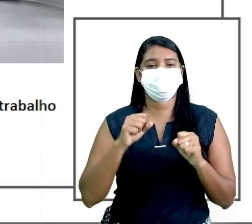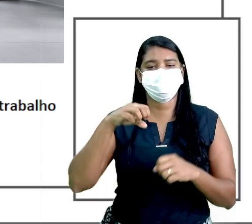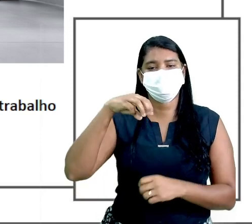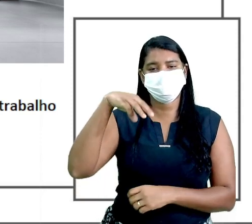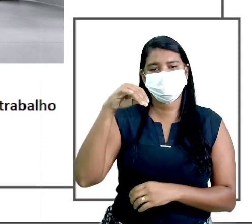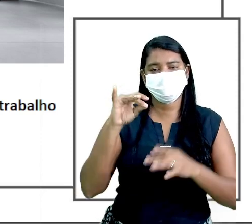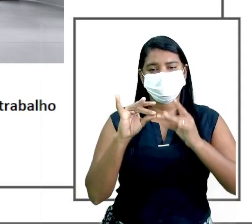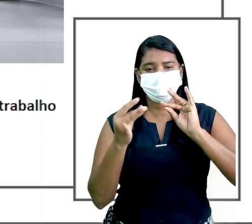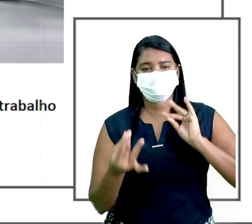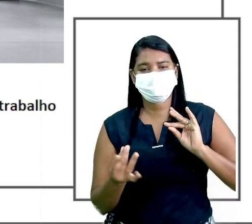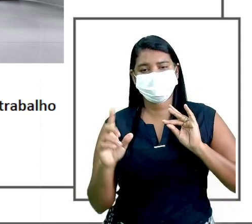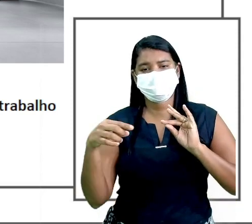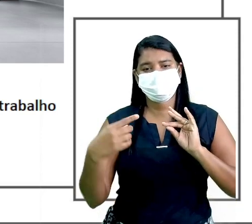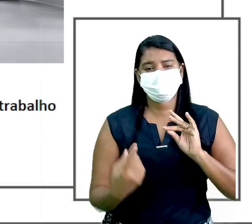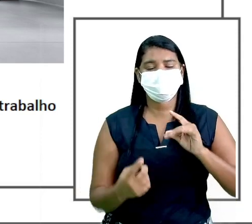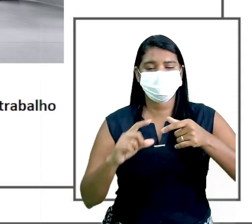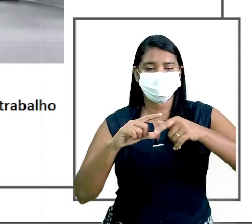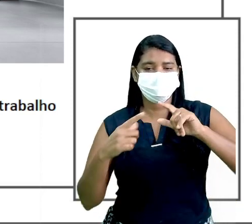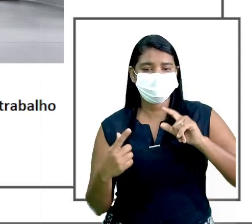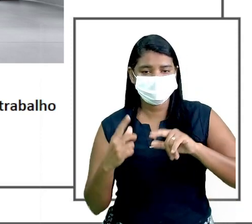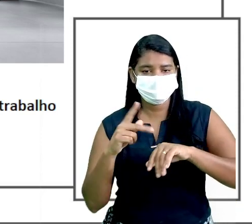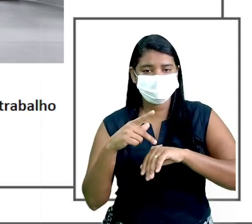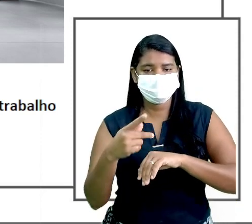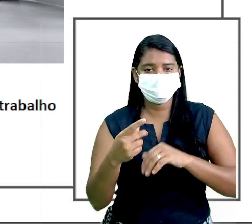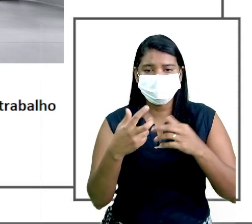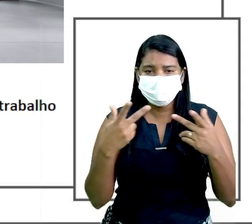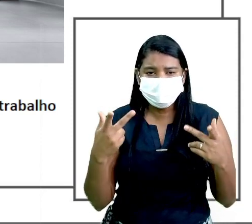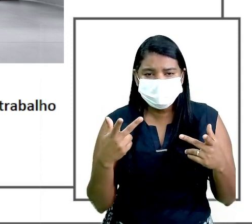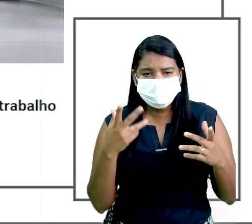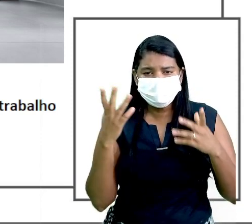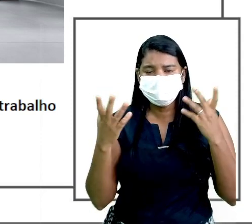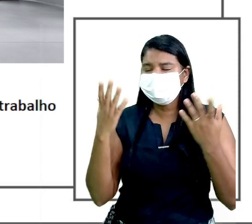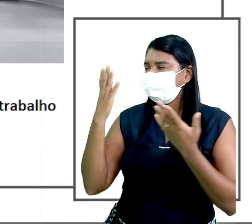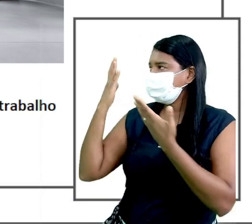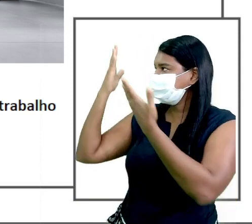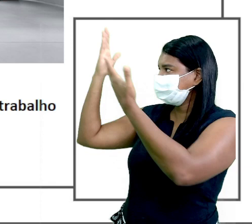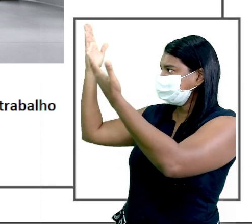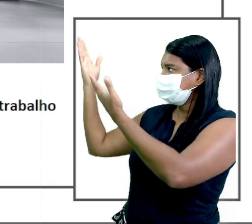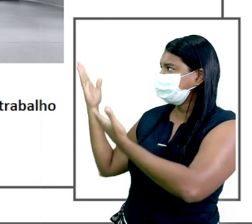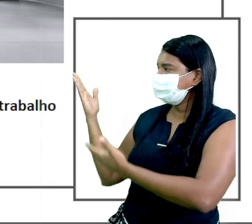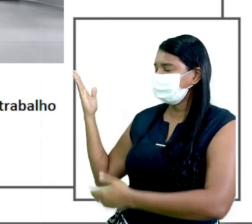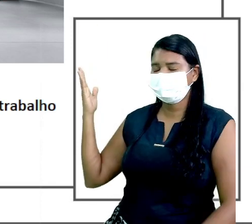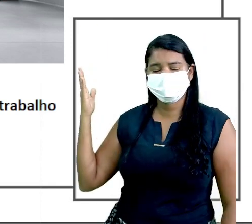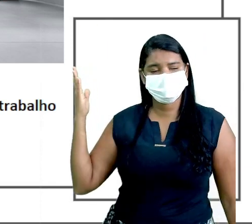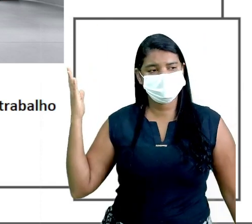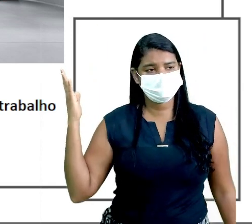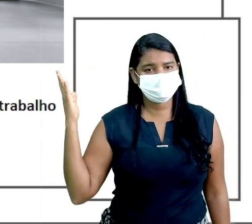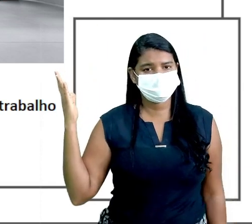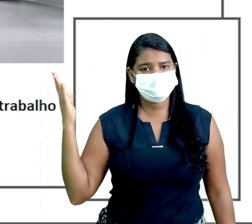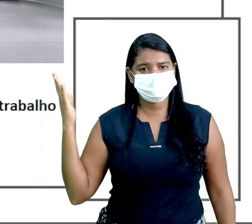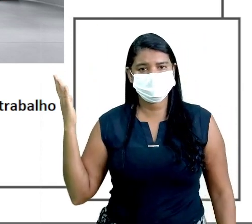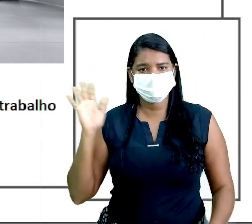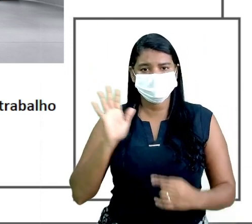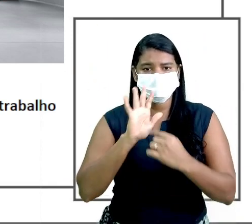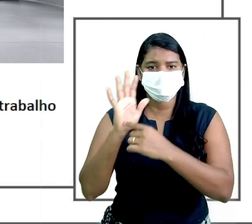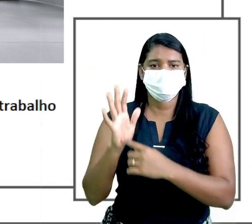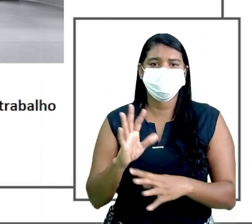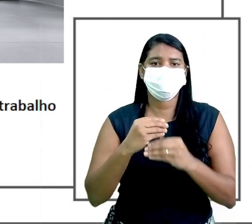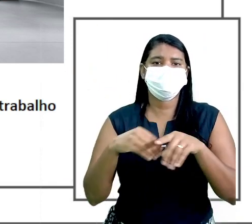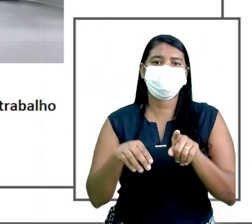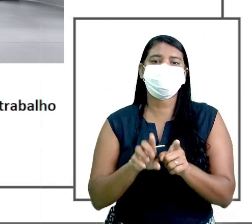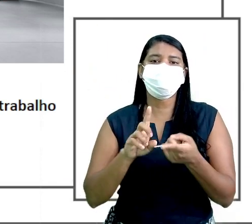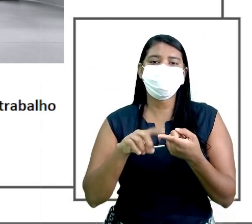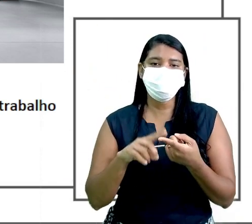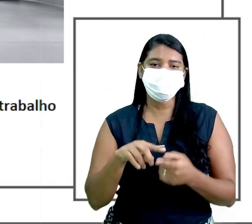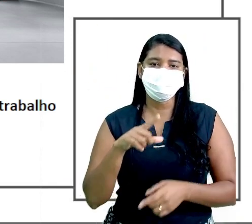e a partir do pós-modernismo você começa a ter umas coisas assim meio loucas, como por exemplo é o caso desse interior neo-historicista, né?